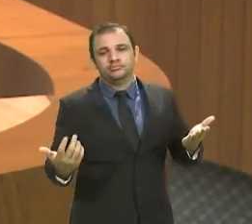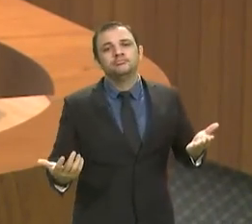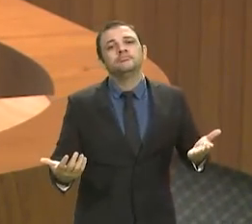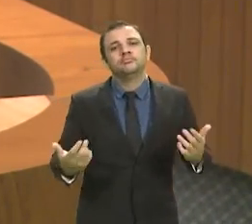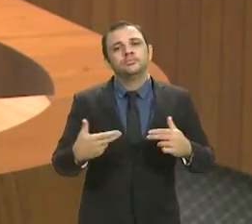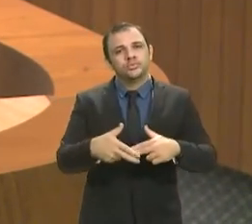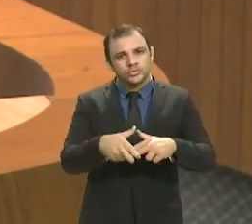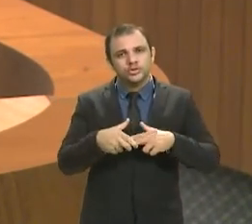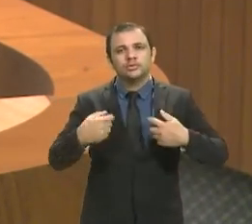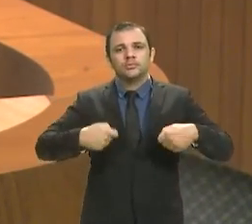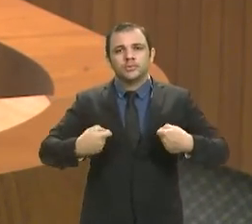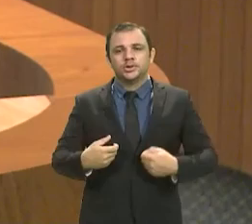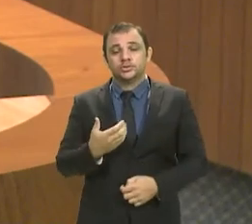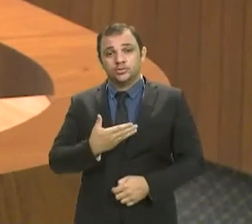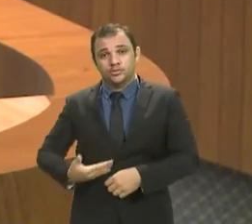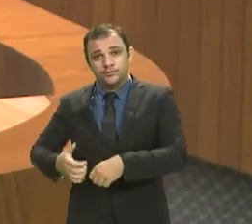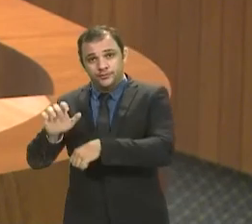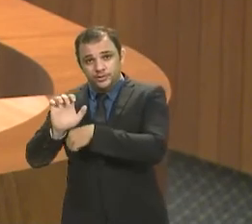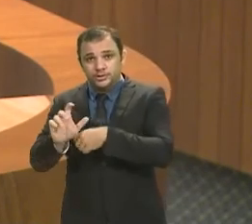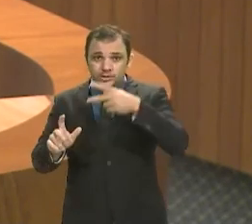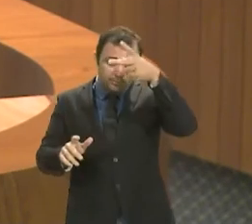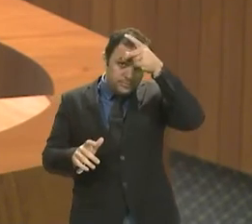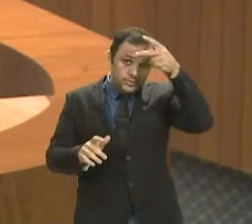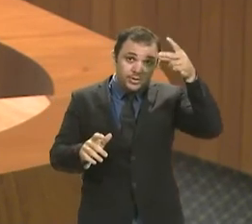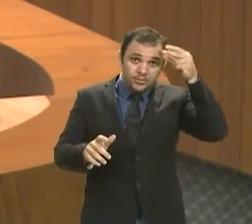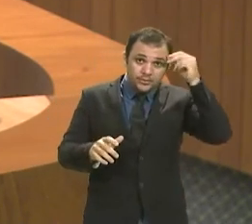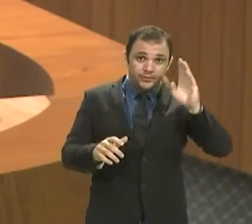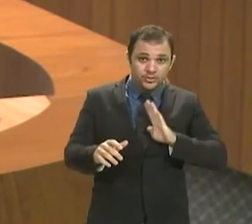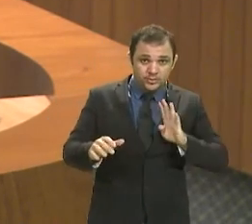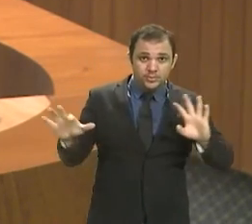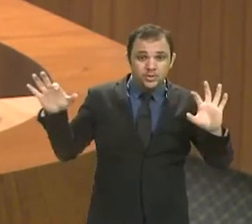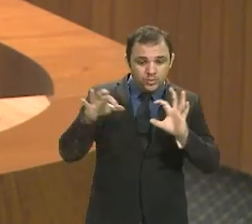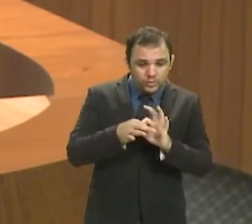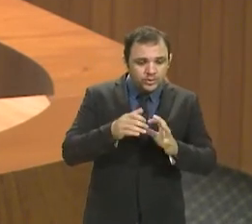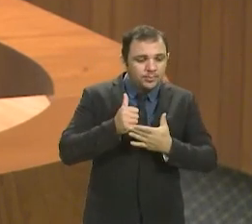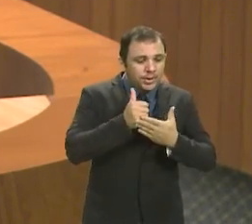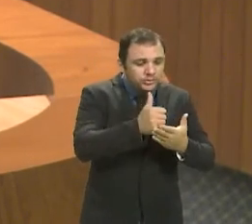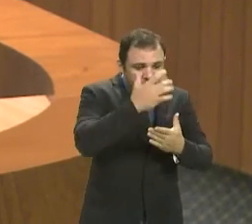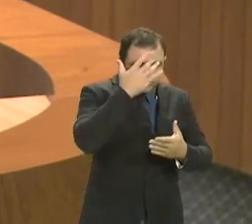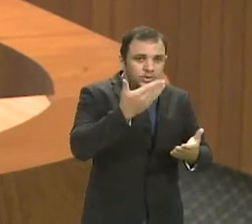Prefeitura para ajudar os nossos irmãos desabrigados. Muito obrigado, senhor presidente.